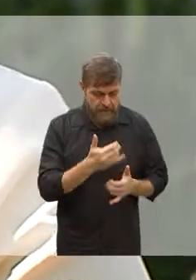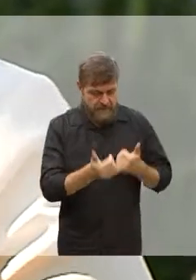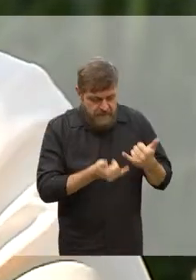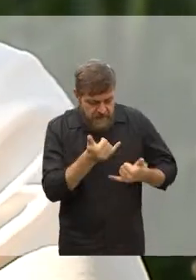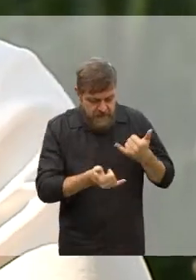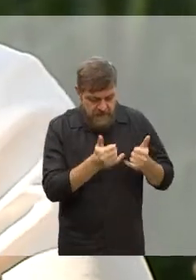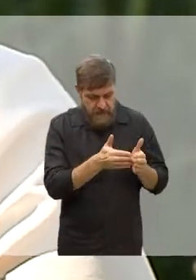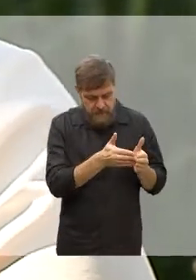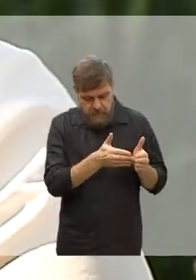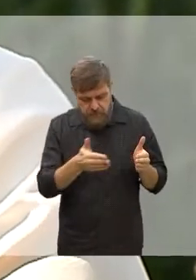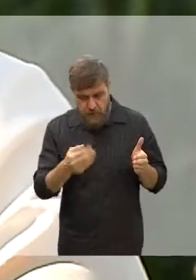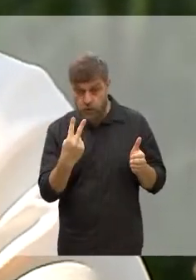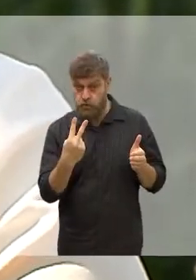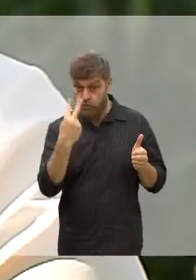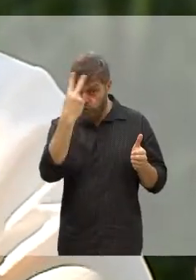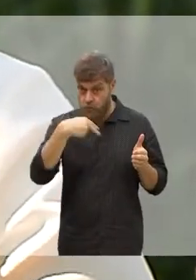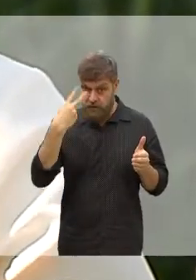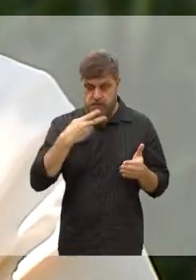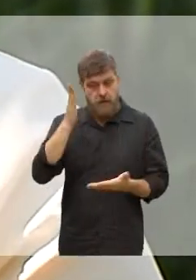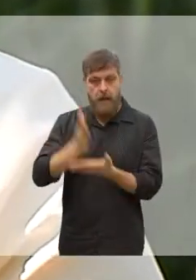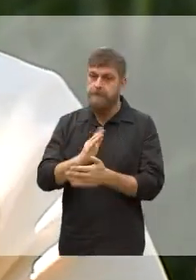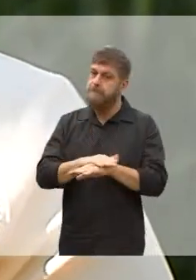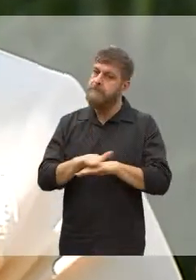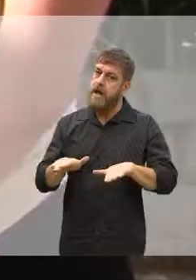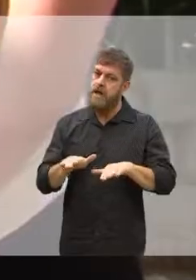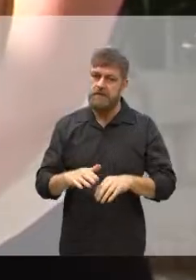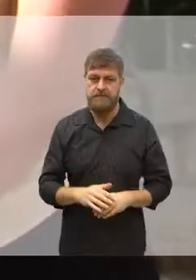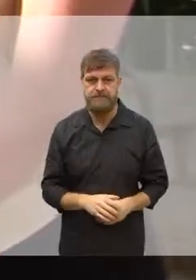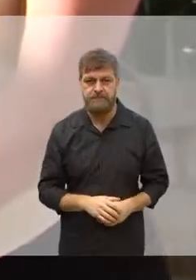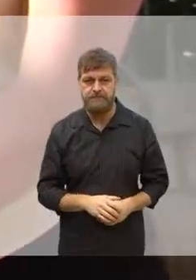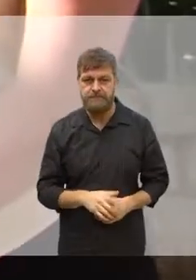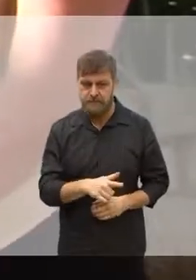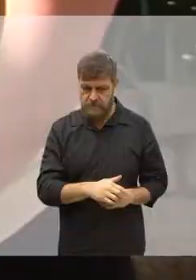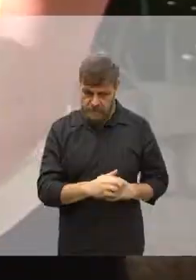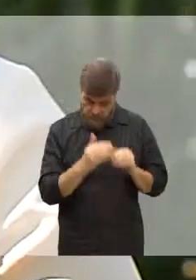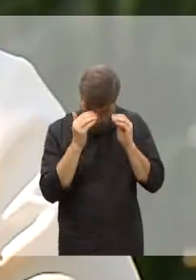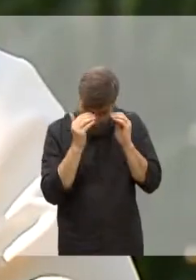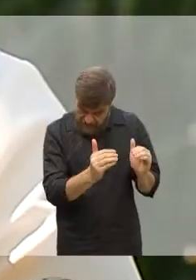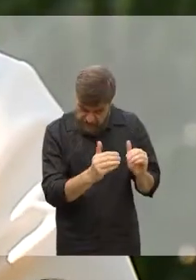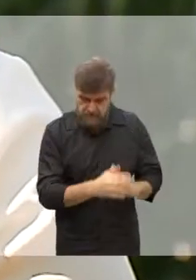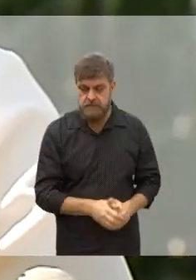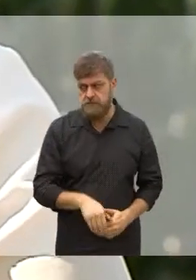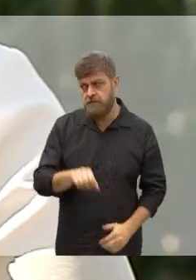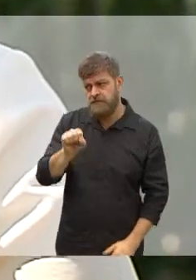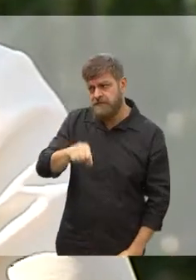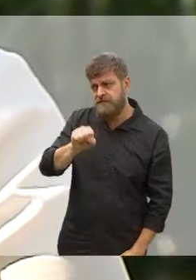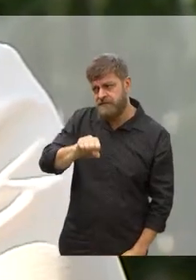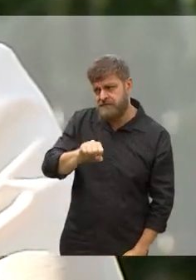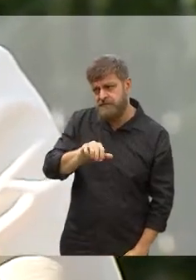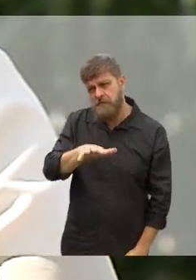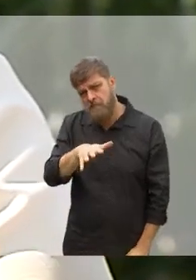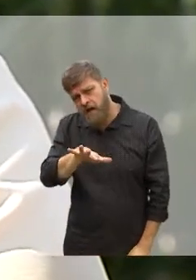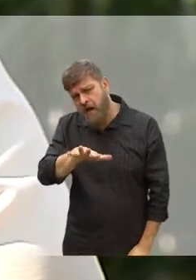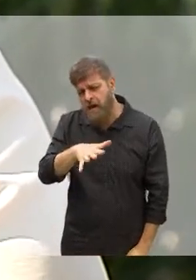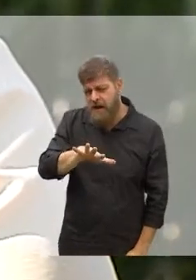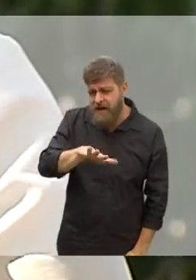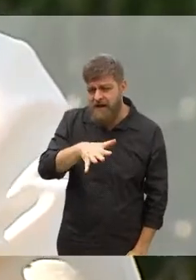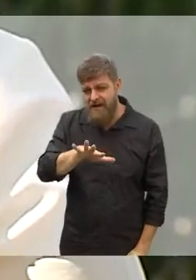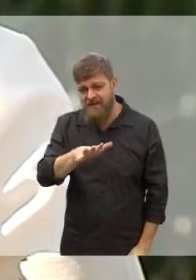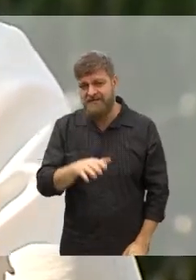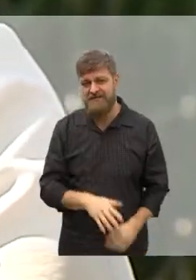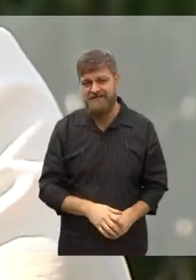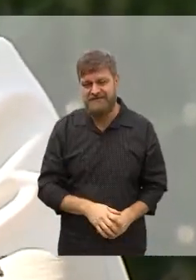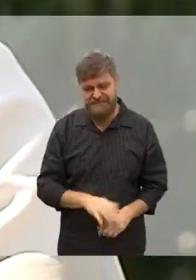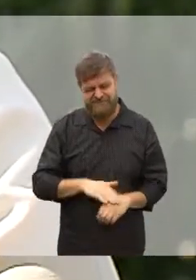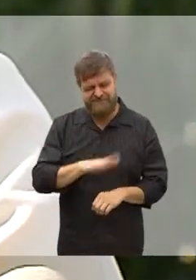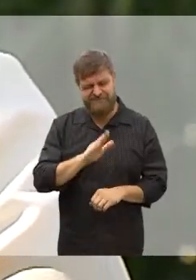brincar e depois de 2 horas toca para ele parar. E ele tem obedecido? Tem. Em geral tem. Às vezes passa